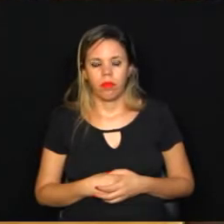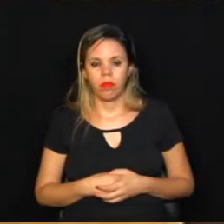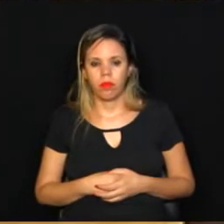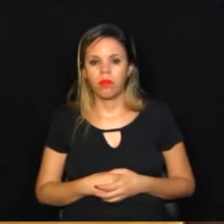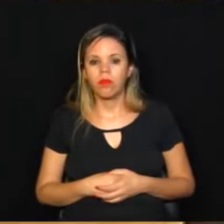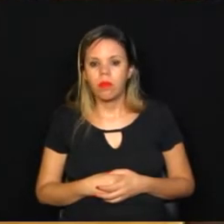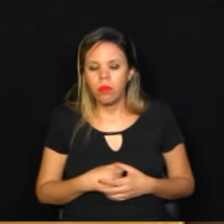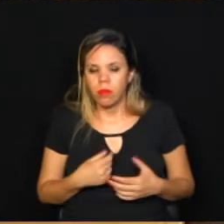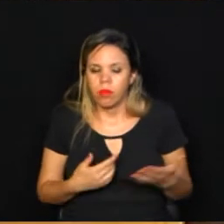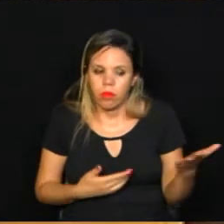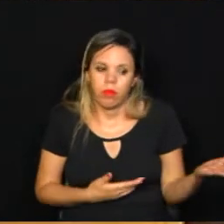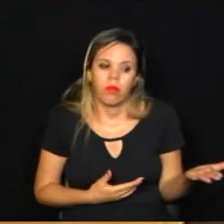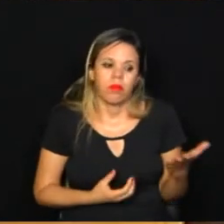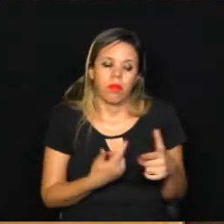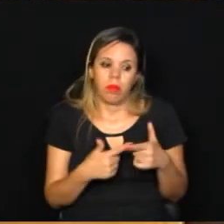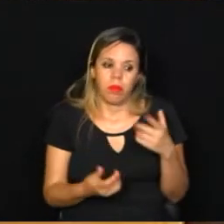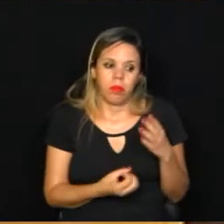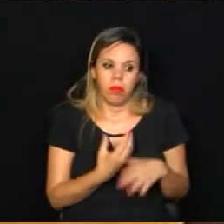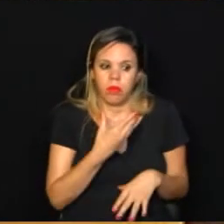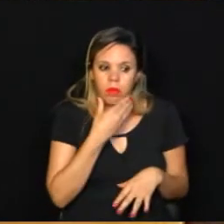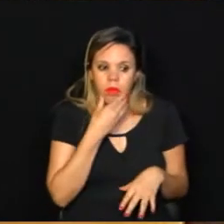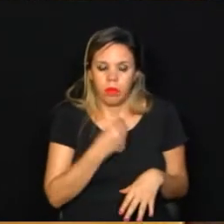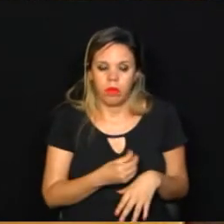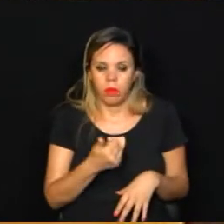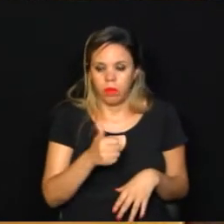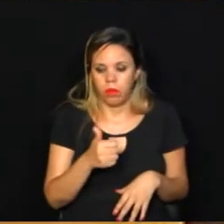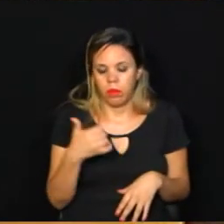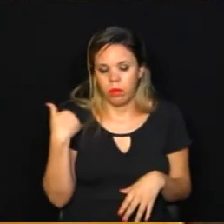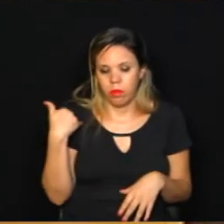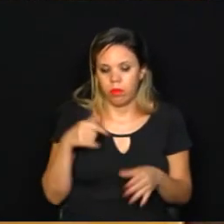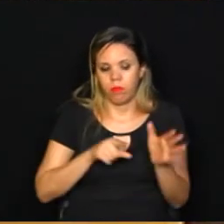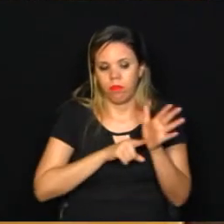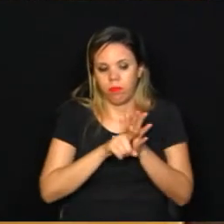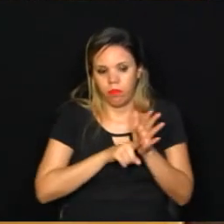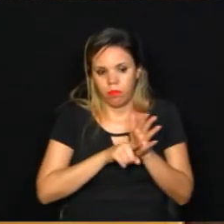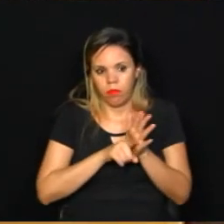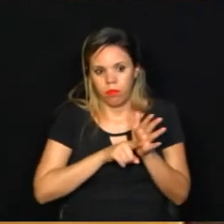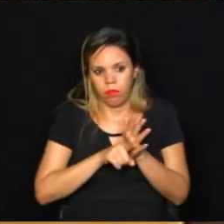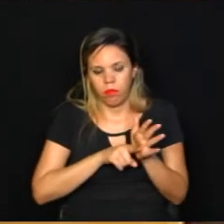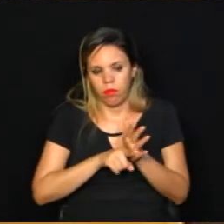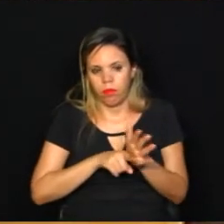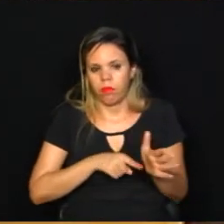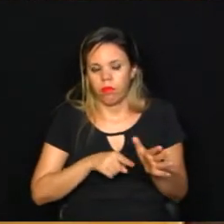O caso da criança está sendo investigado